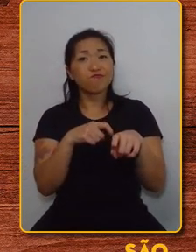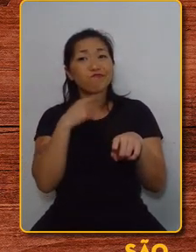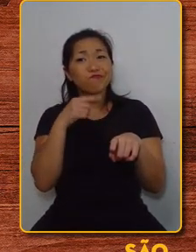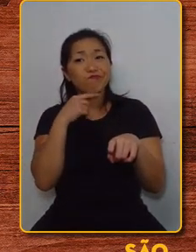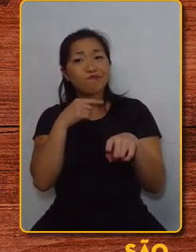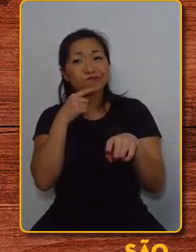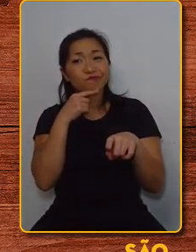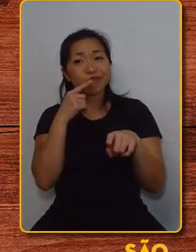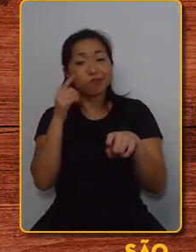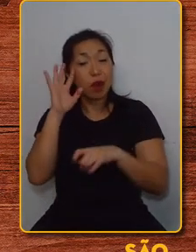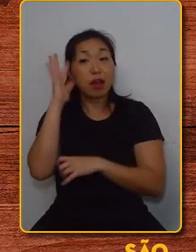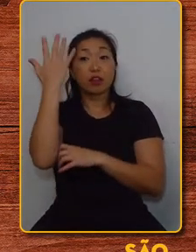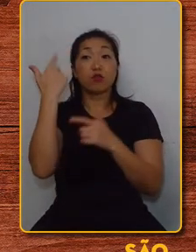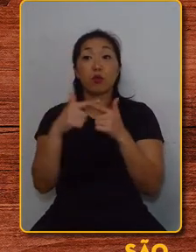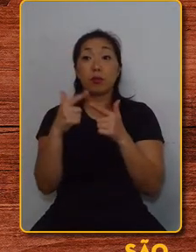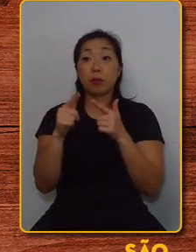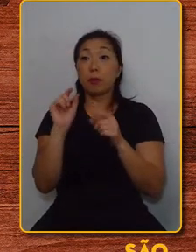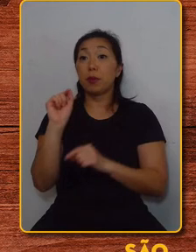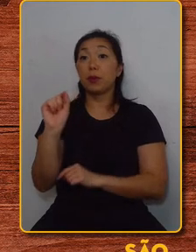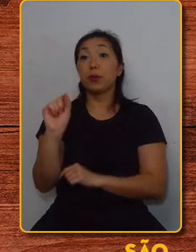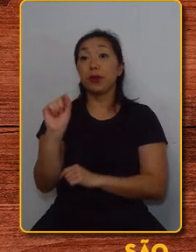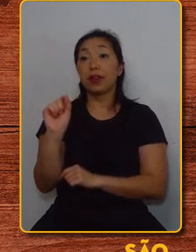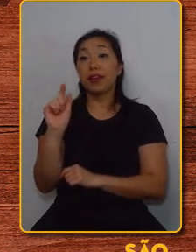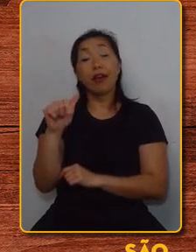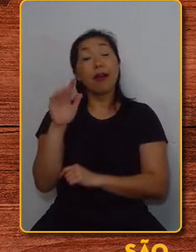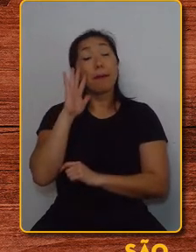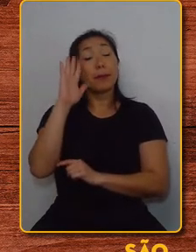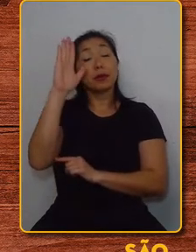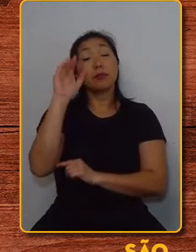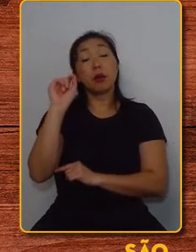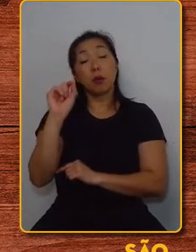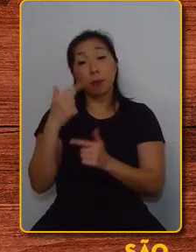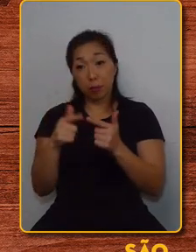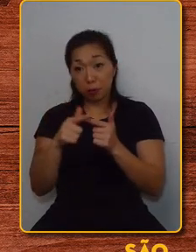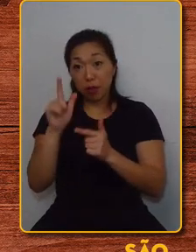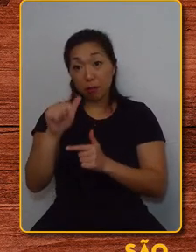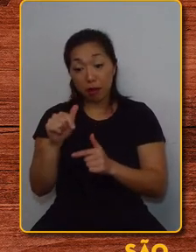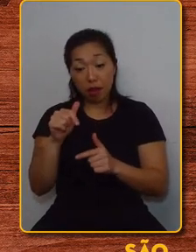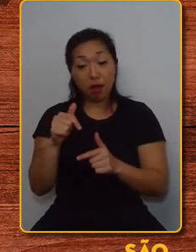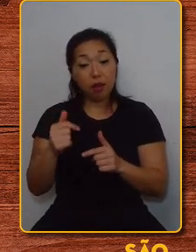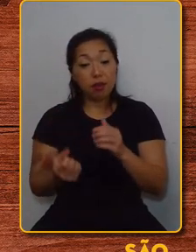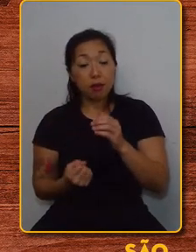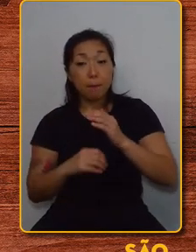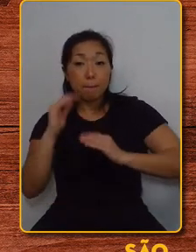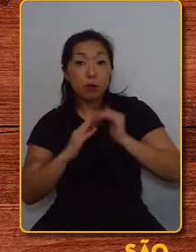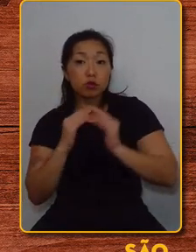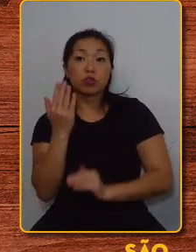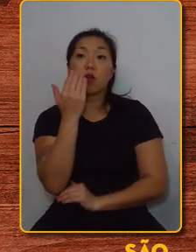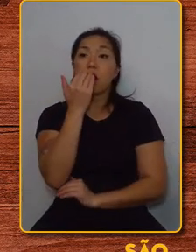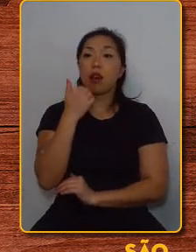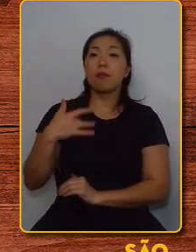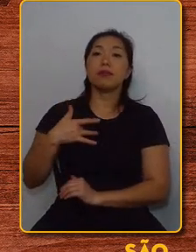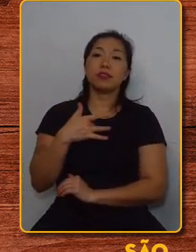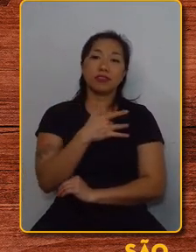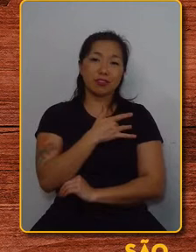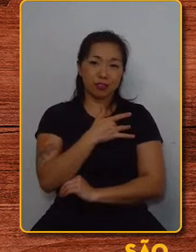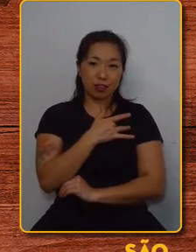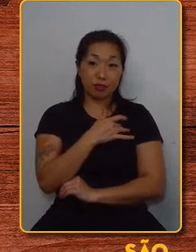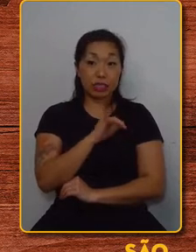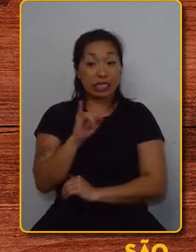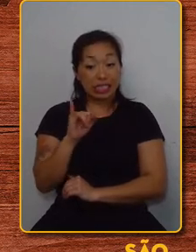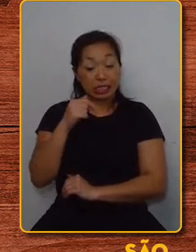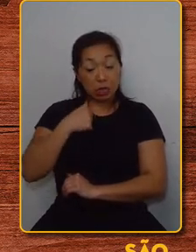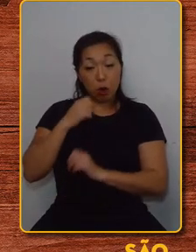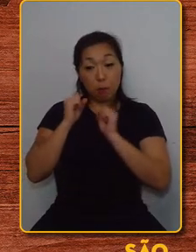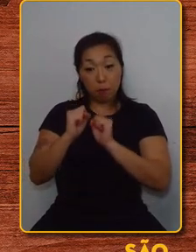função principal, é a produção de alimentos saudáveis. Eles têm muita dificuldade de fazer isso. Portanto, se eu pudesse dizer o que